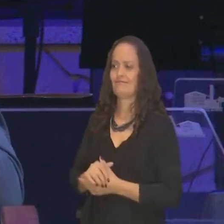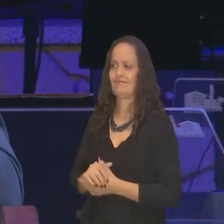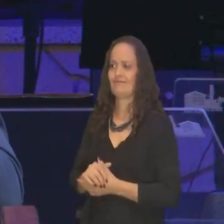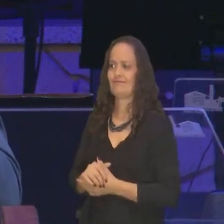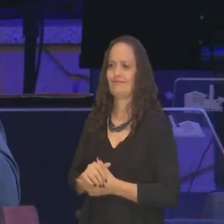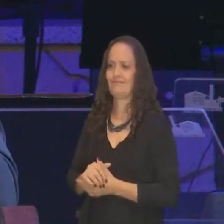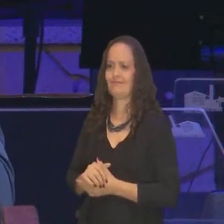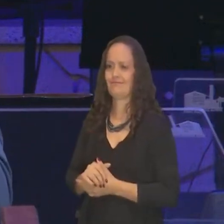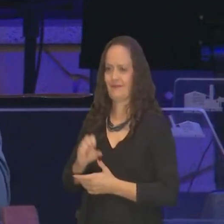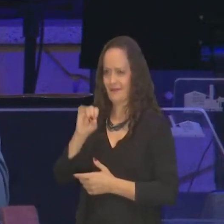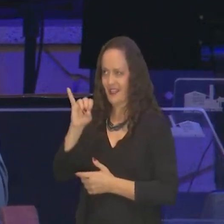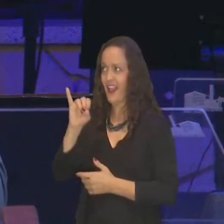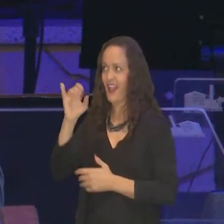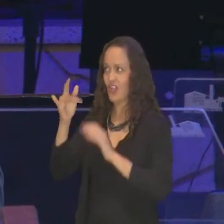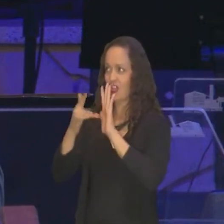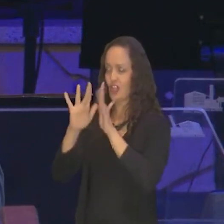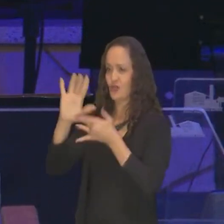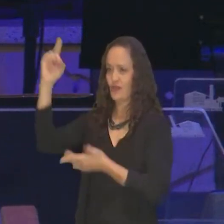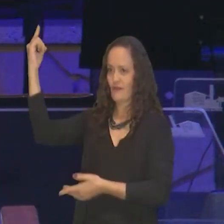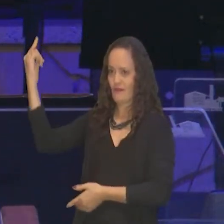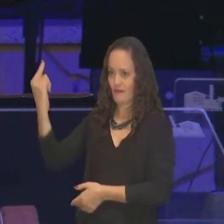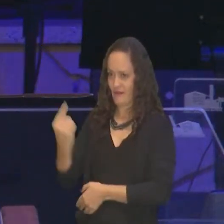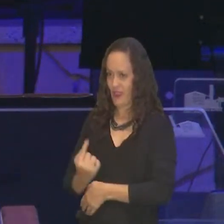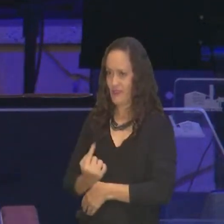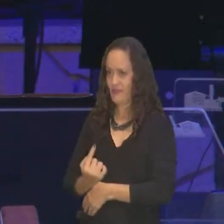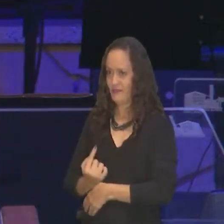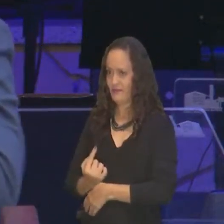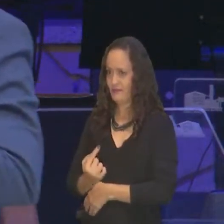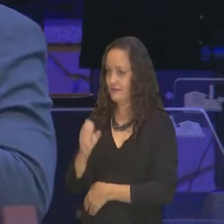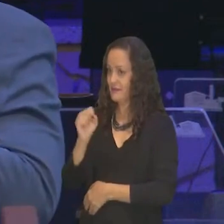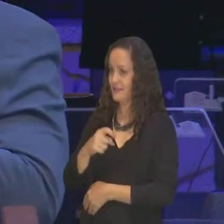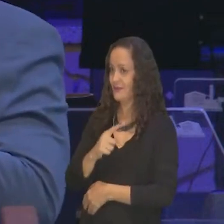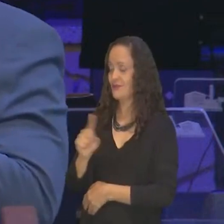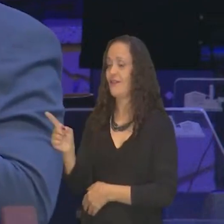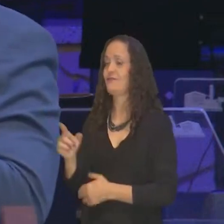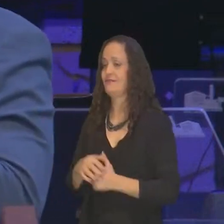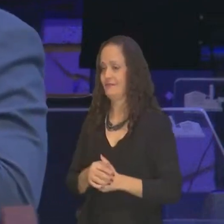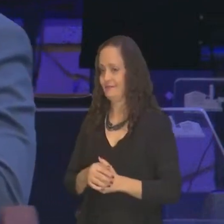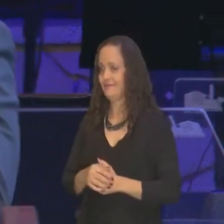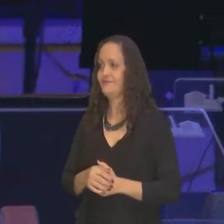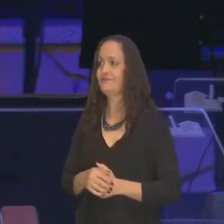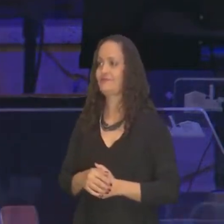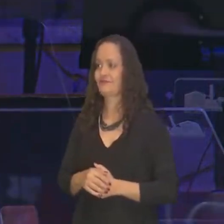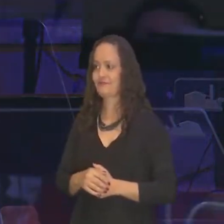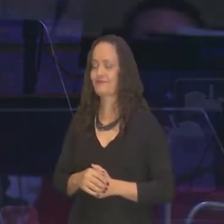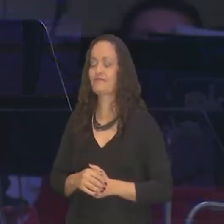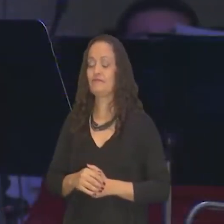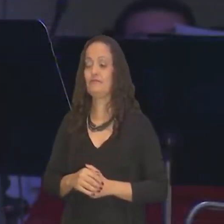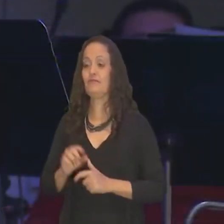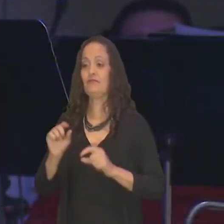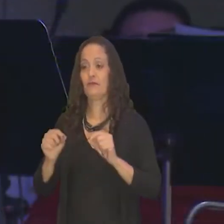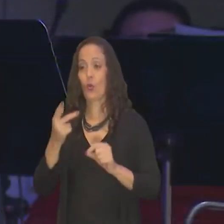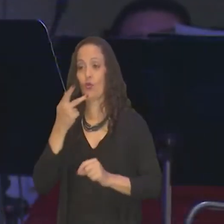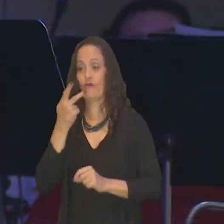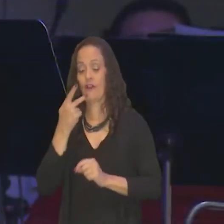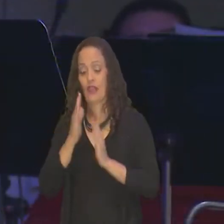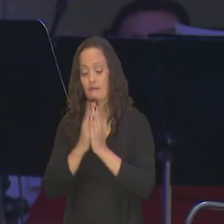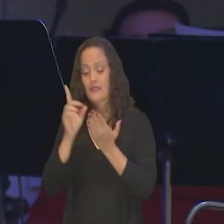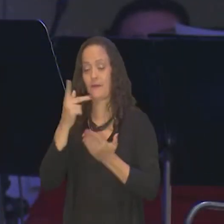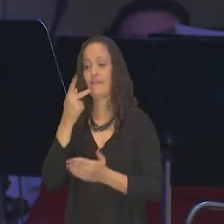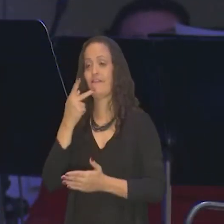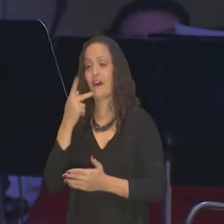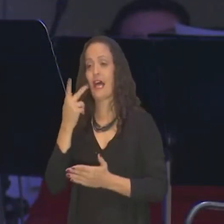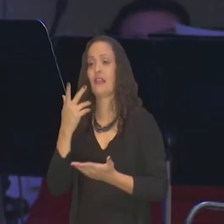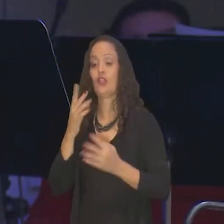que Ele voltará para buscar a sua igreja? As profecias do Antigo Testamento ditas a respeito de Cristo Jesus, elas